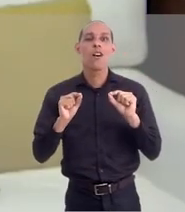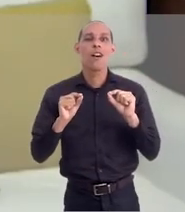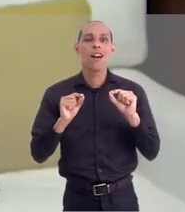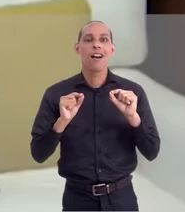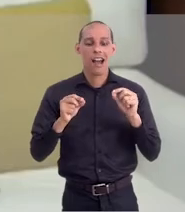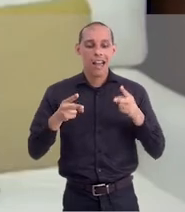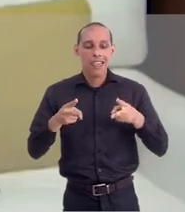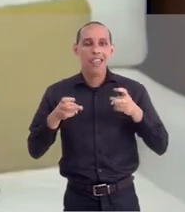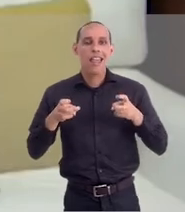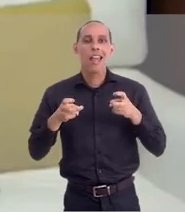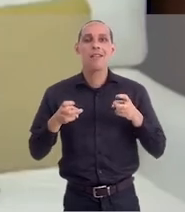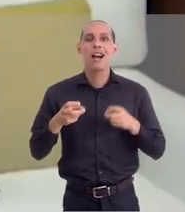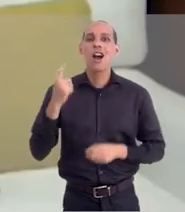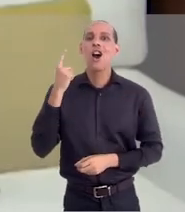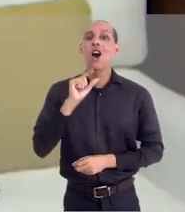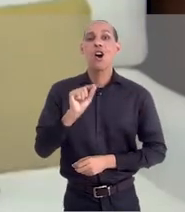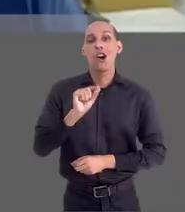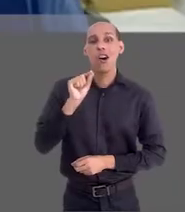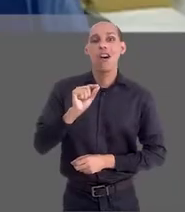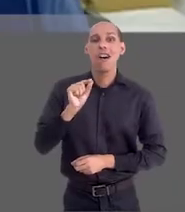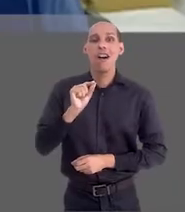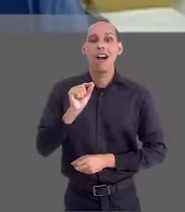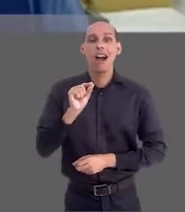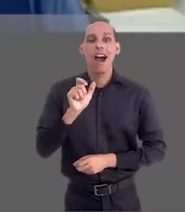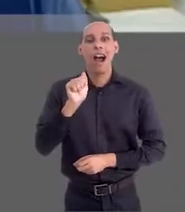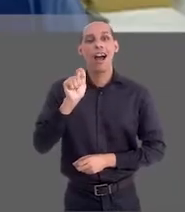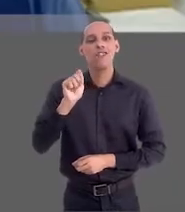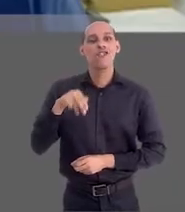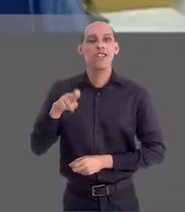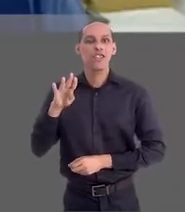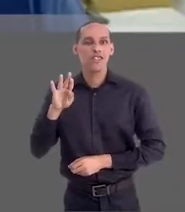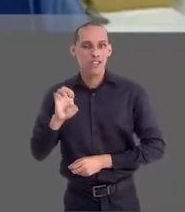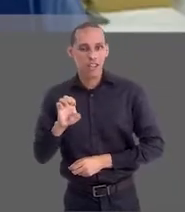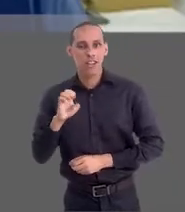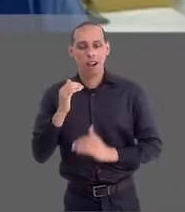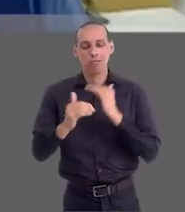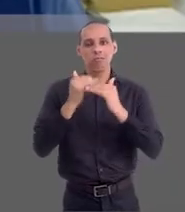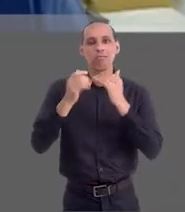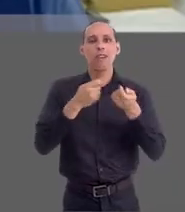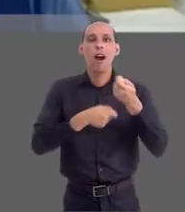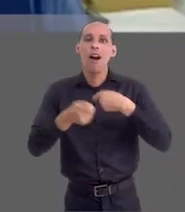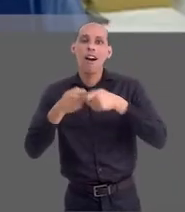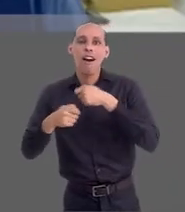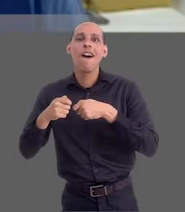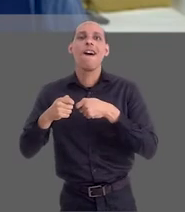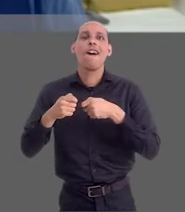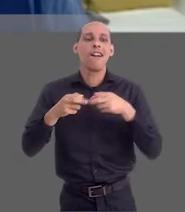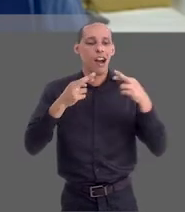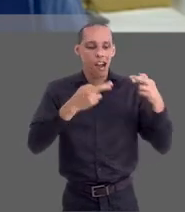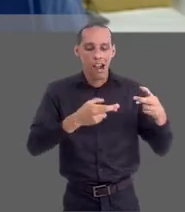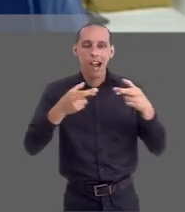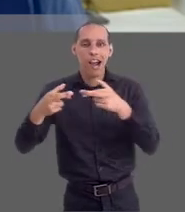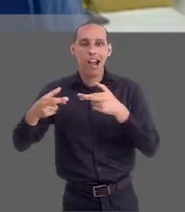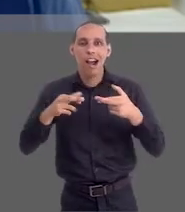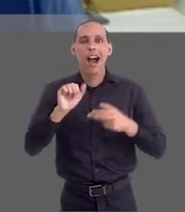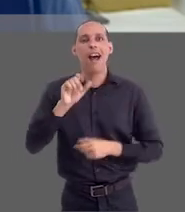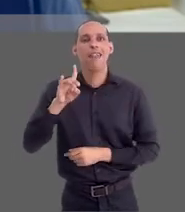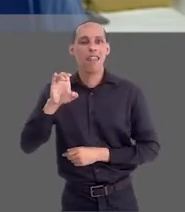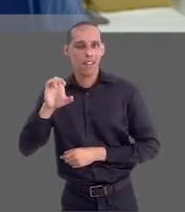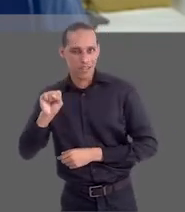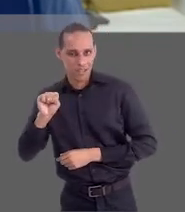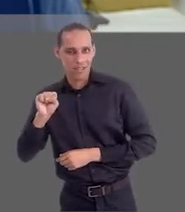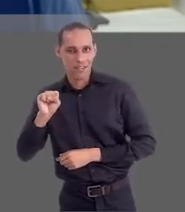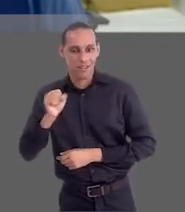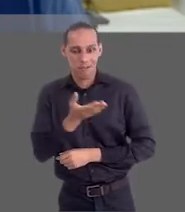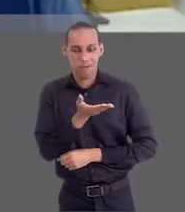da infantaria do SEBRAE, que são os agentes do desenvolvimento econômico, desenvolvimento regional, né?